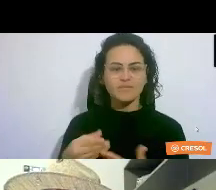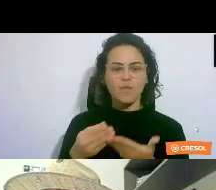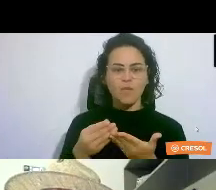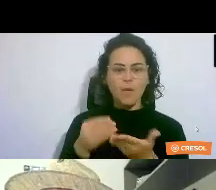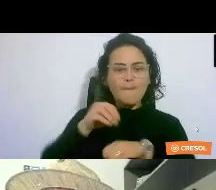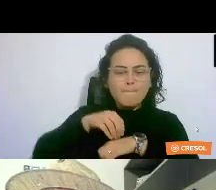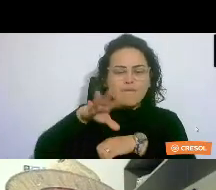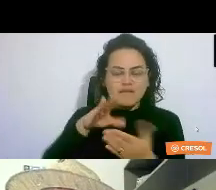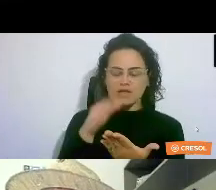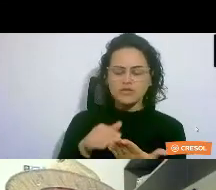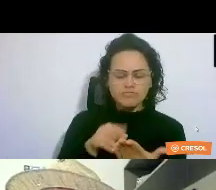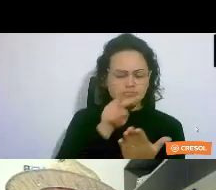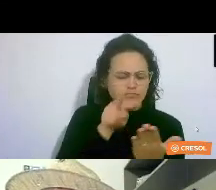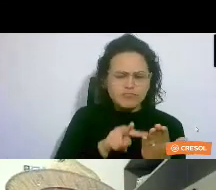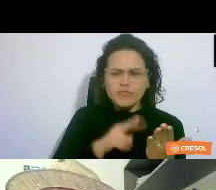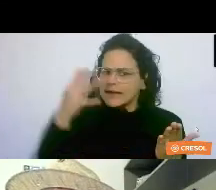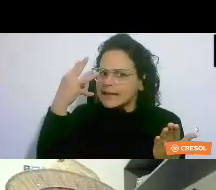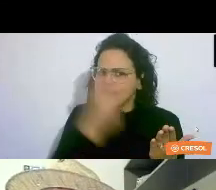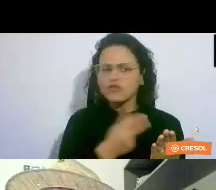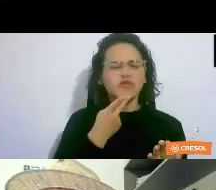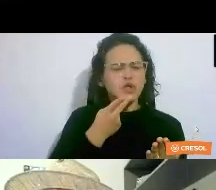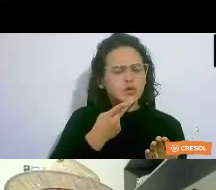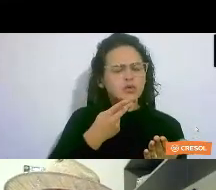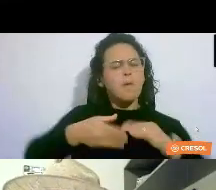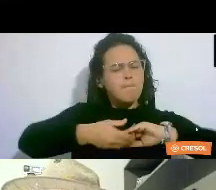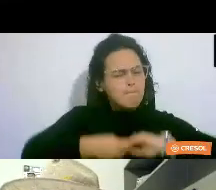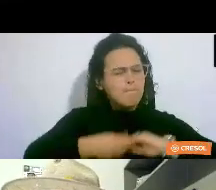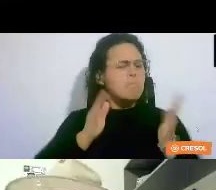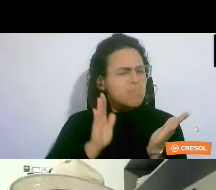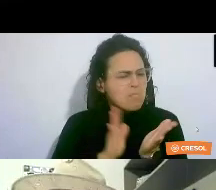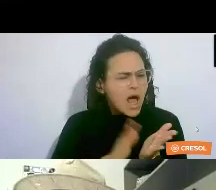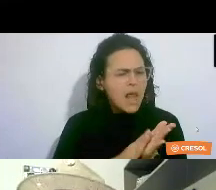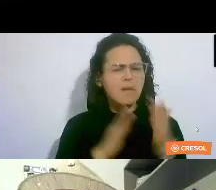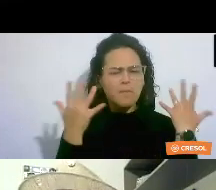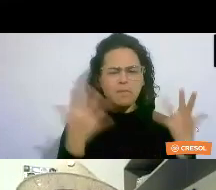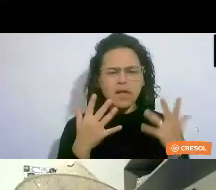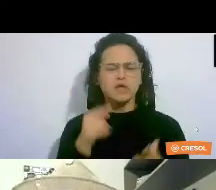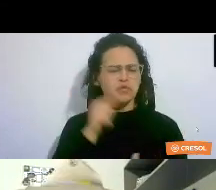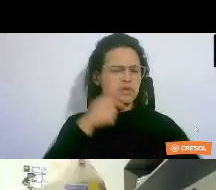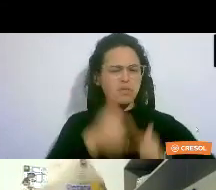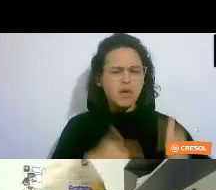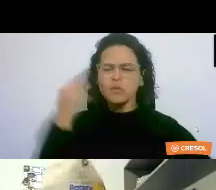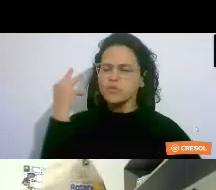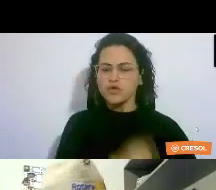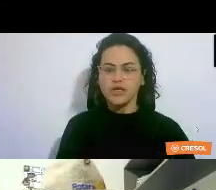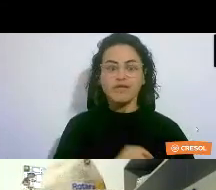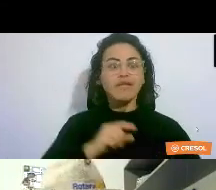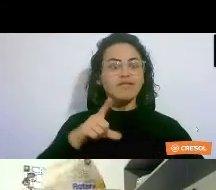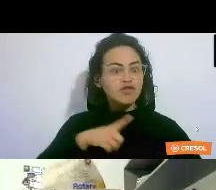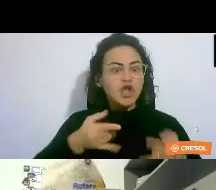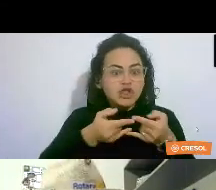pelo trabalho e dizendo que junto acompanhava um cheque de doação para a Fundação Rotária. Naquela época, o